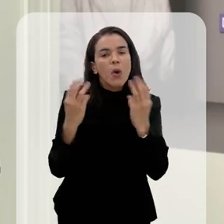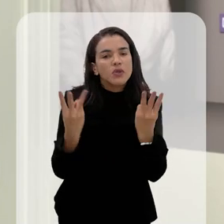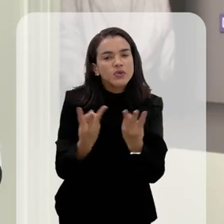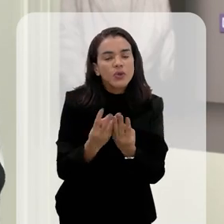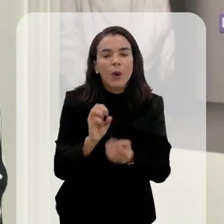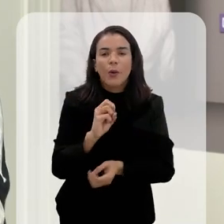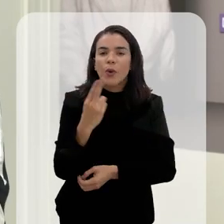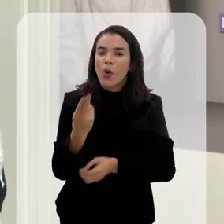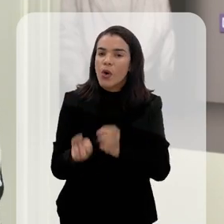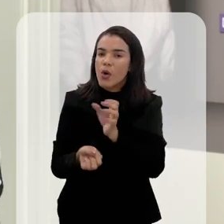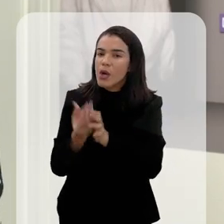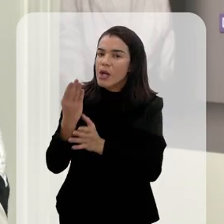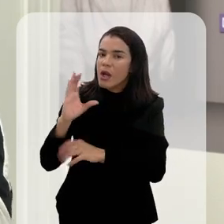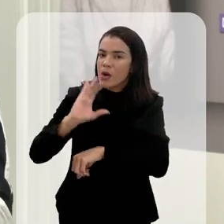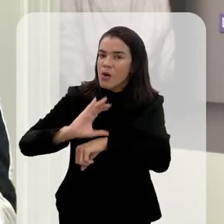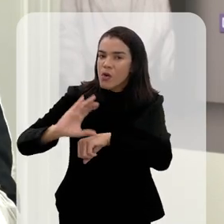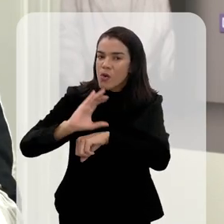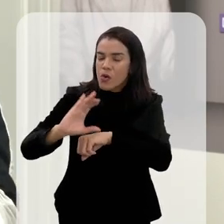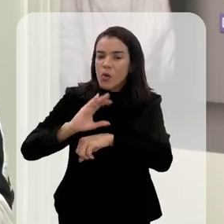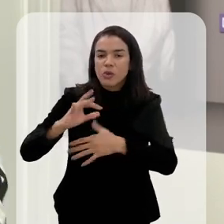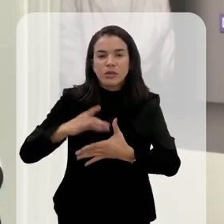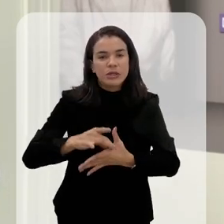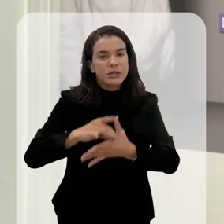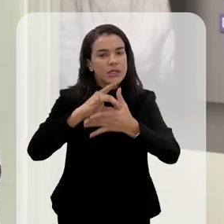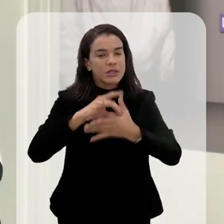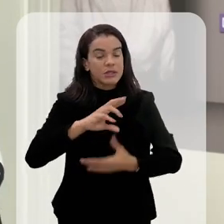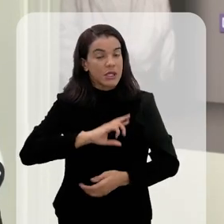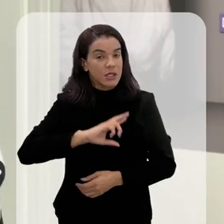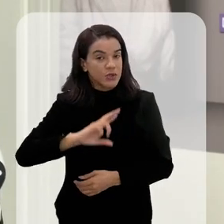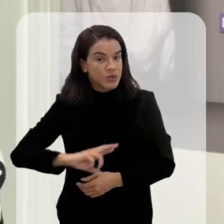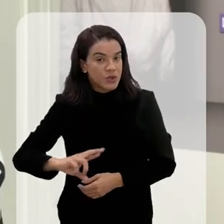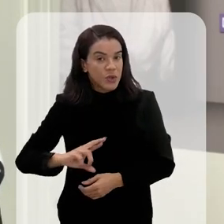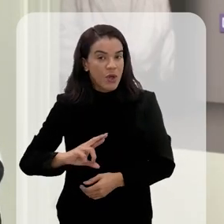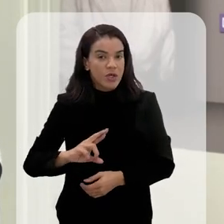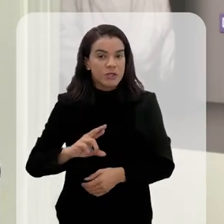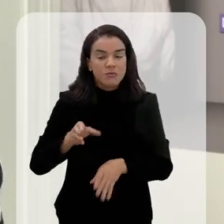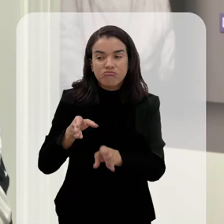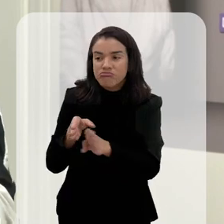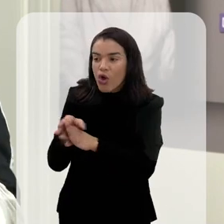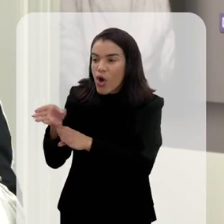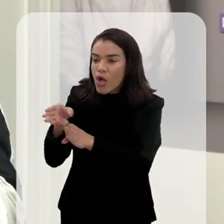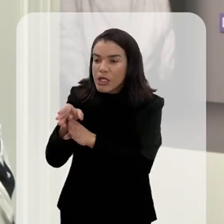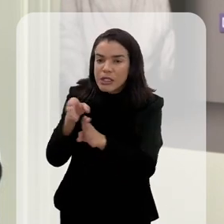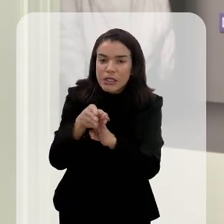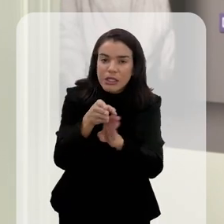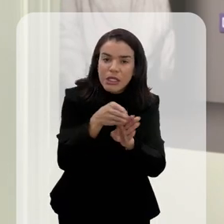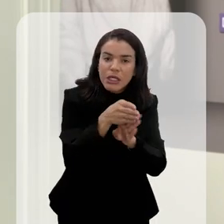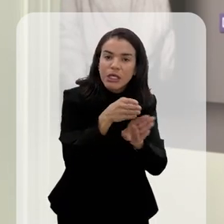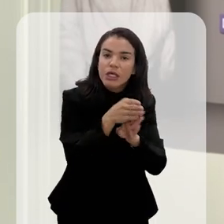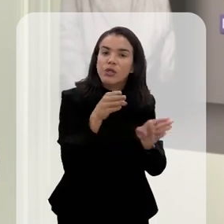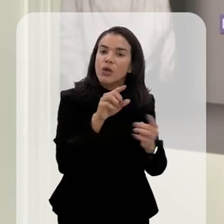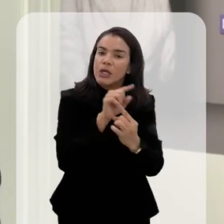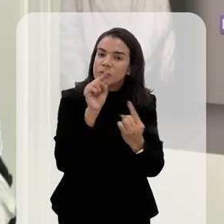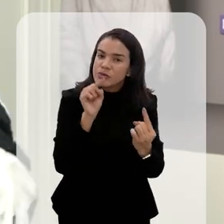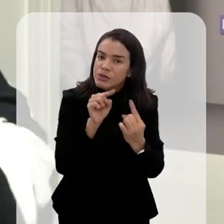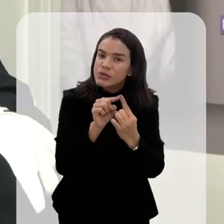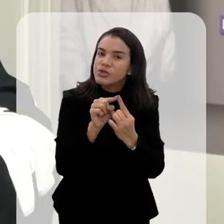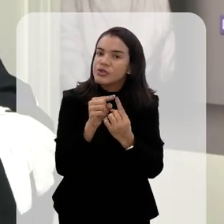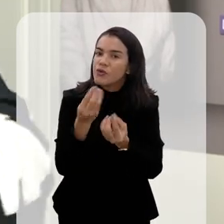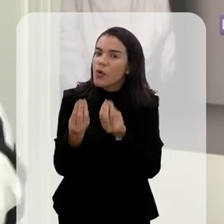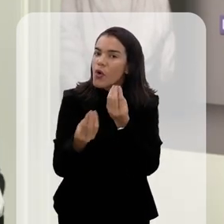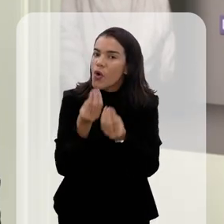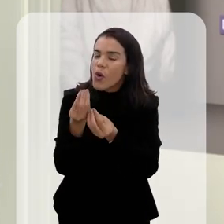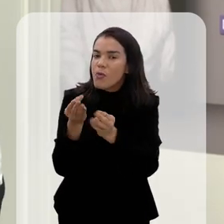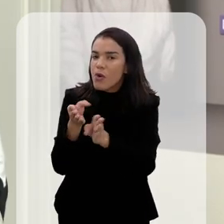fazer um workshop ou um curso com as lideranças religiosas para orientá-las, como